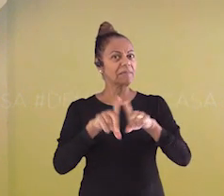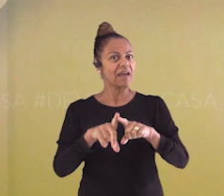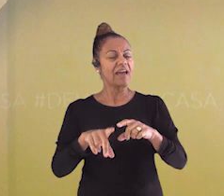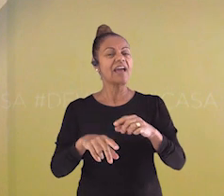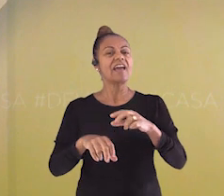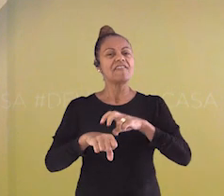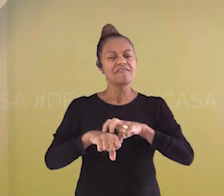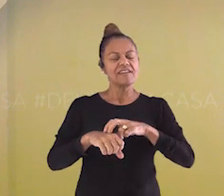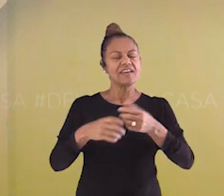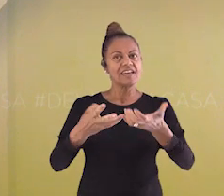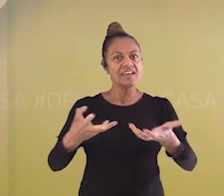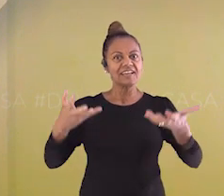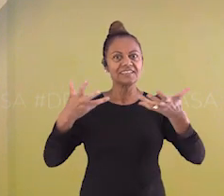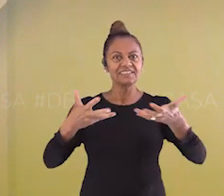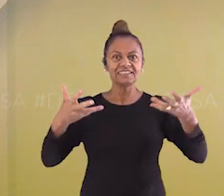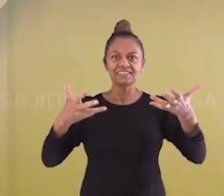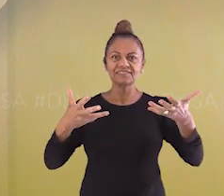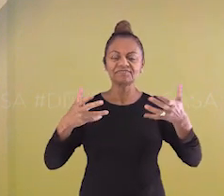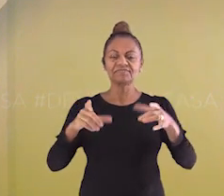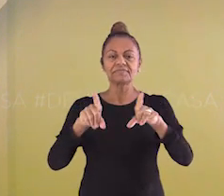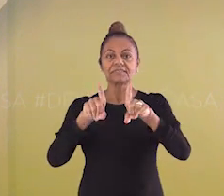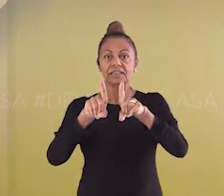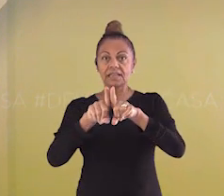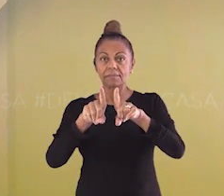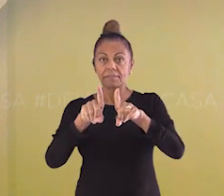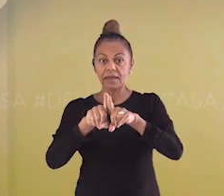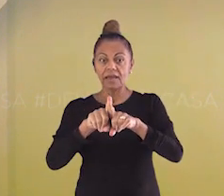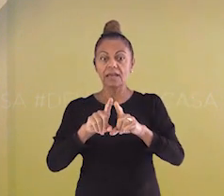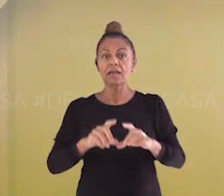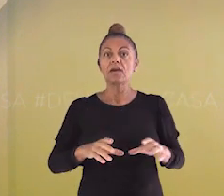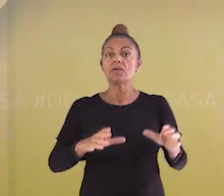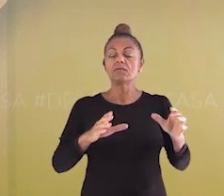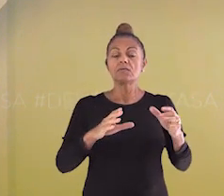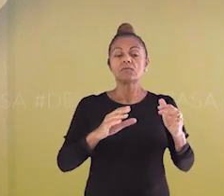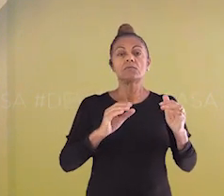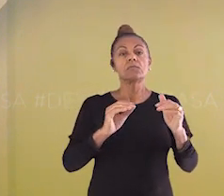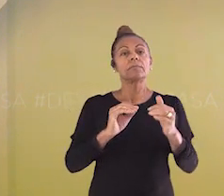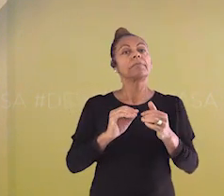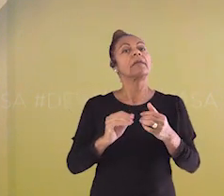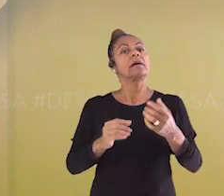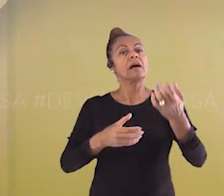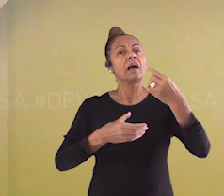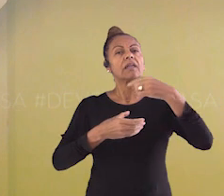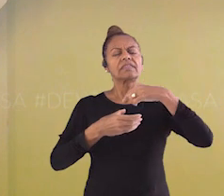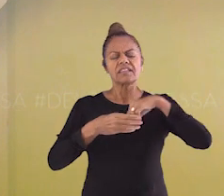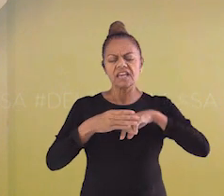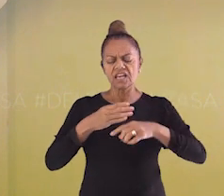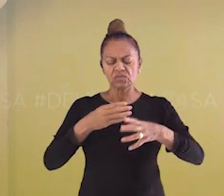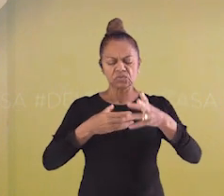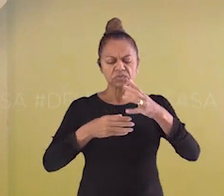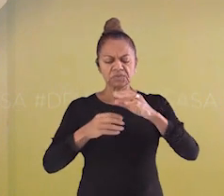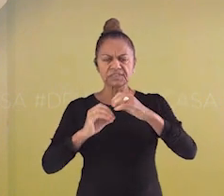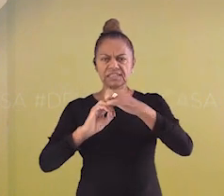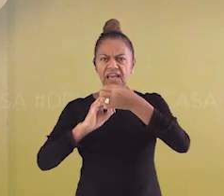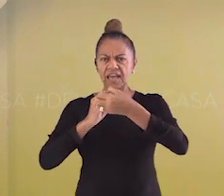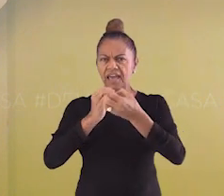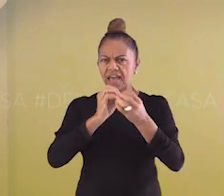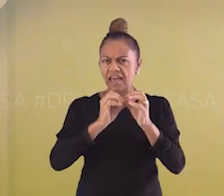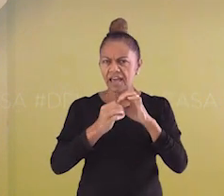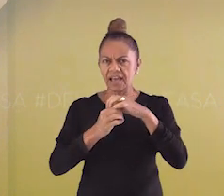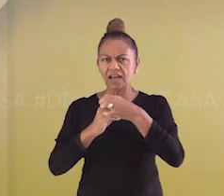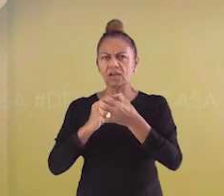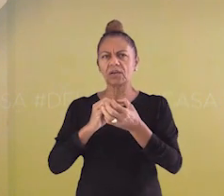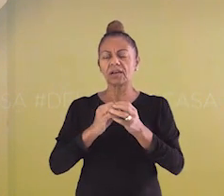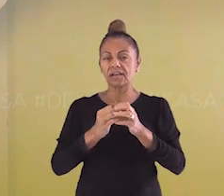organismo funcione da forma correta. Nossos sistemas, o funcionamento de nossas células, tá? Tudo são regulados